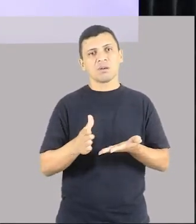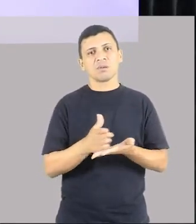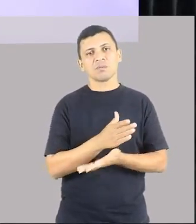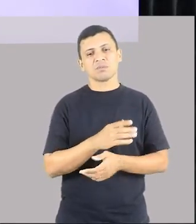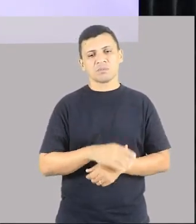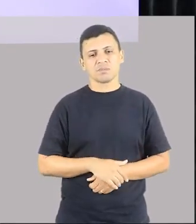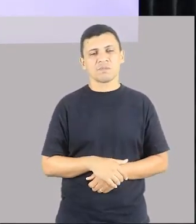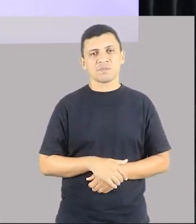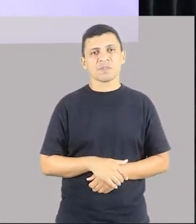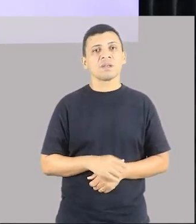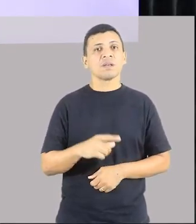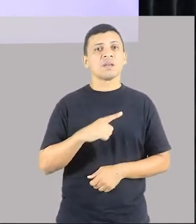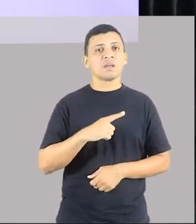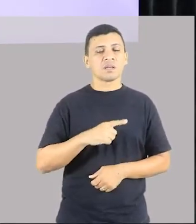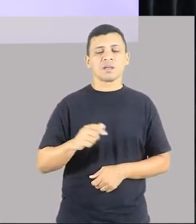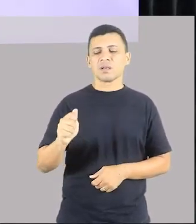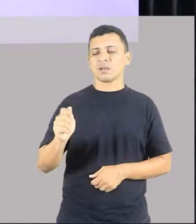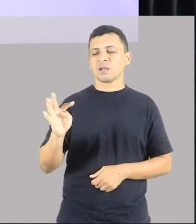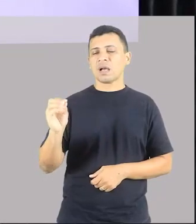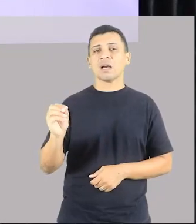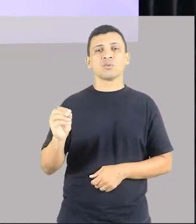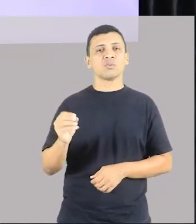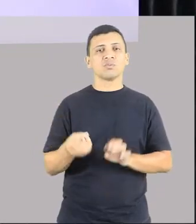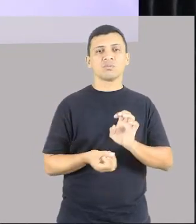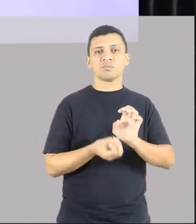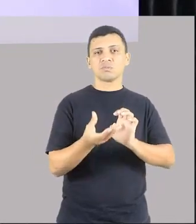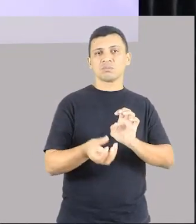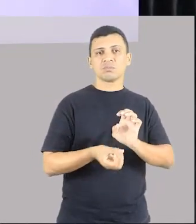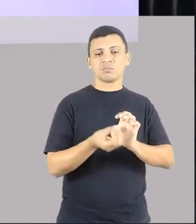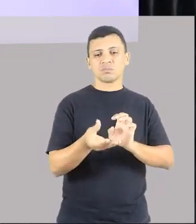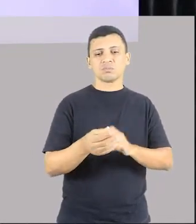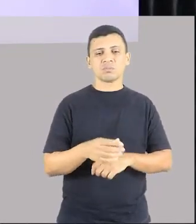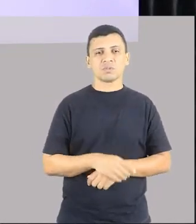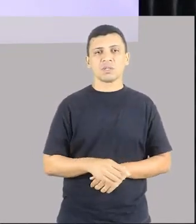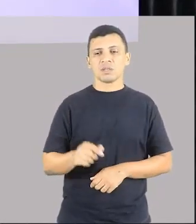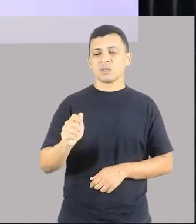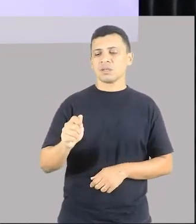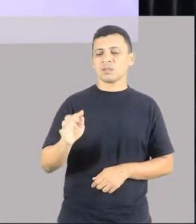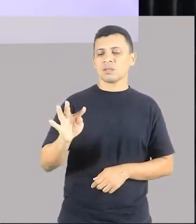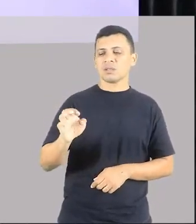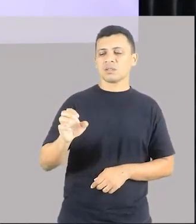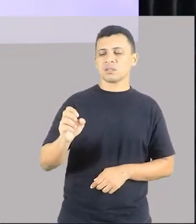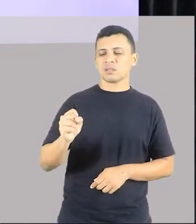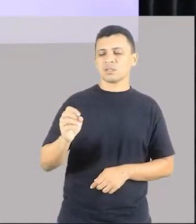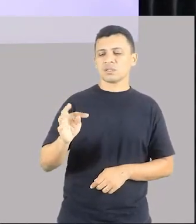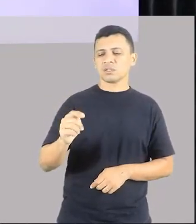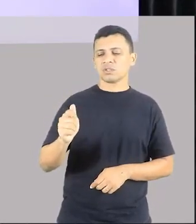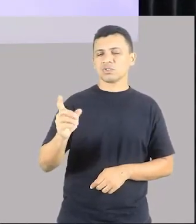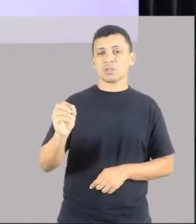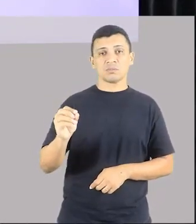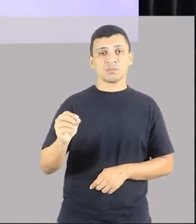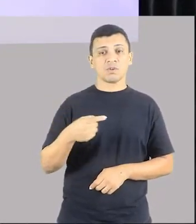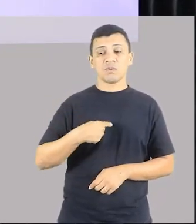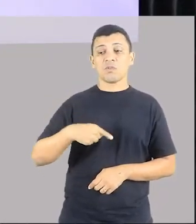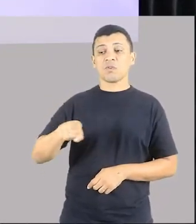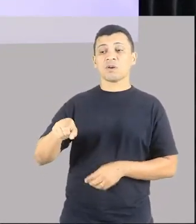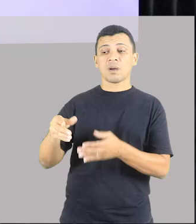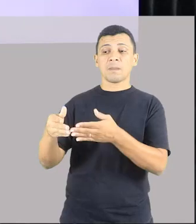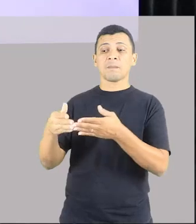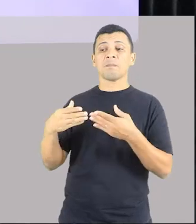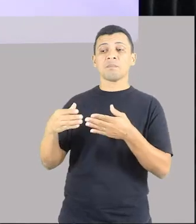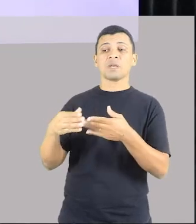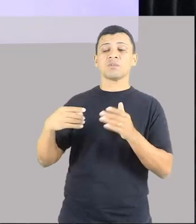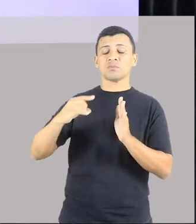algo. Eles são, portanto, atos enunciativos. Os atestados, da mesma forma. Se você vai no órgão público, pede um atestado de que